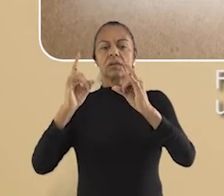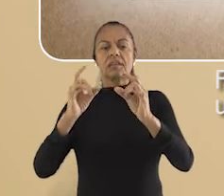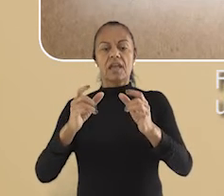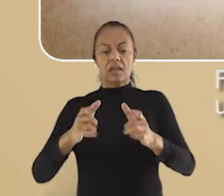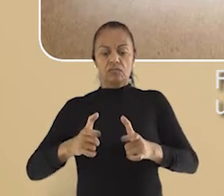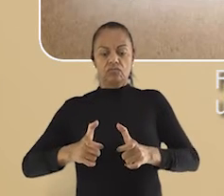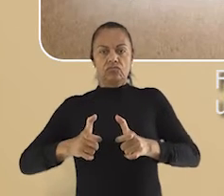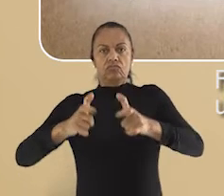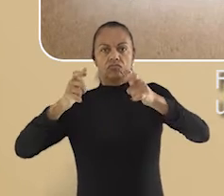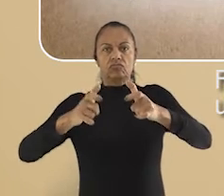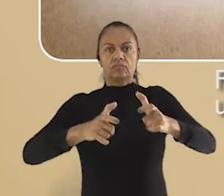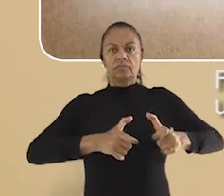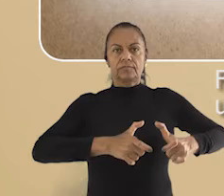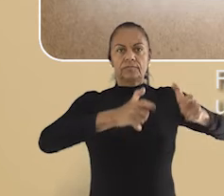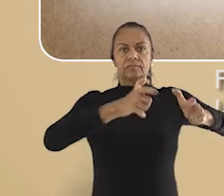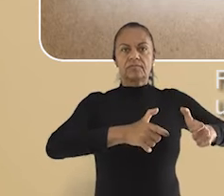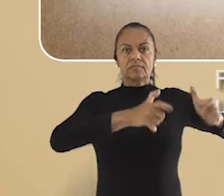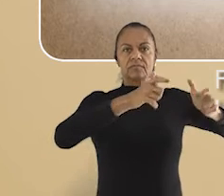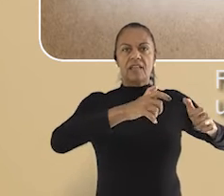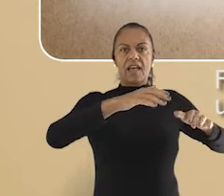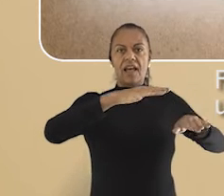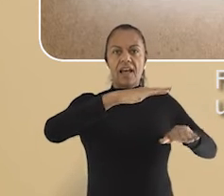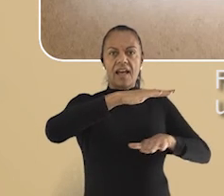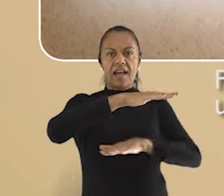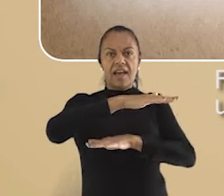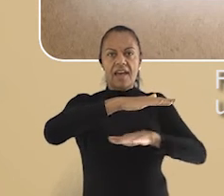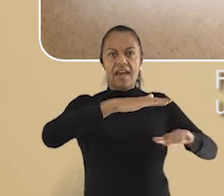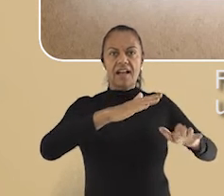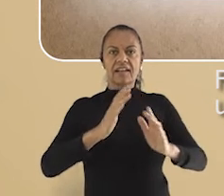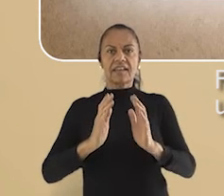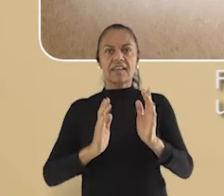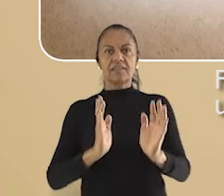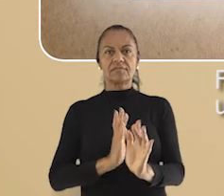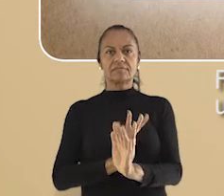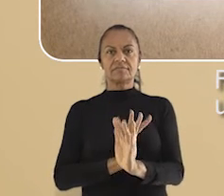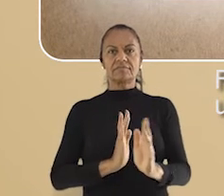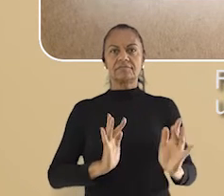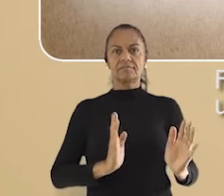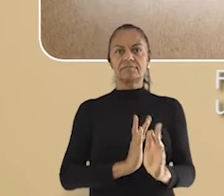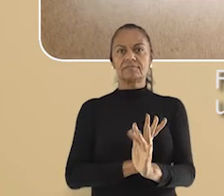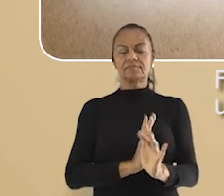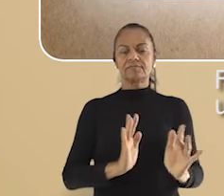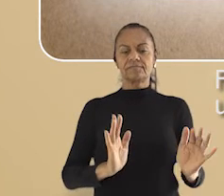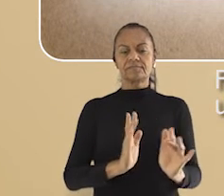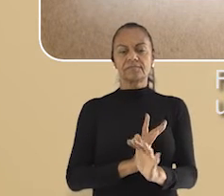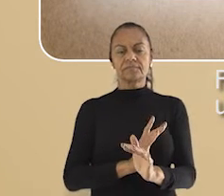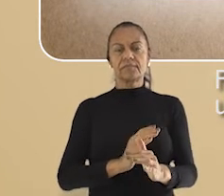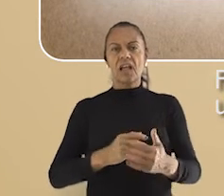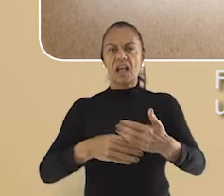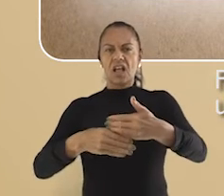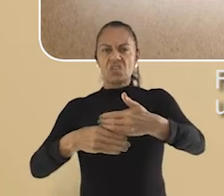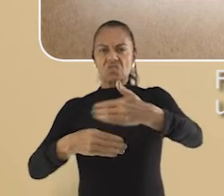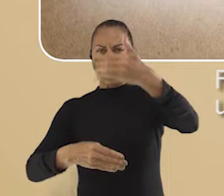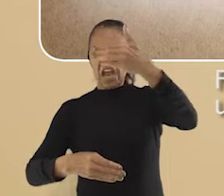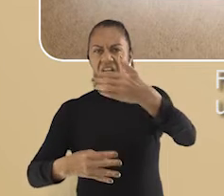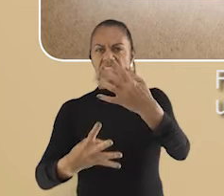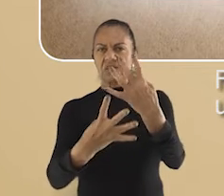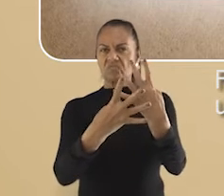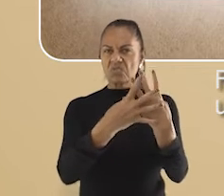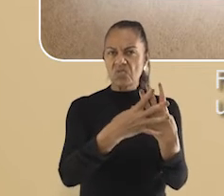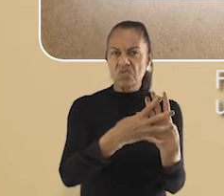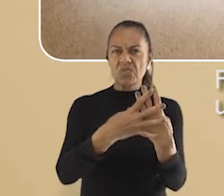de 6 ou 3 andares, e são suspensos por pilotis, o que deixa o térreo livre para a circulação de